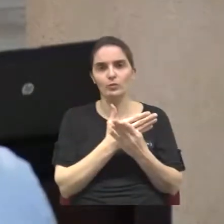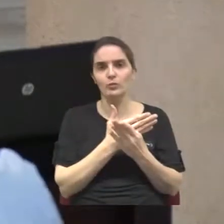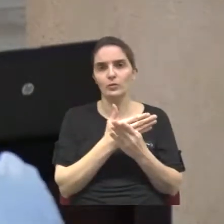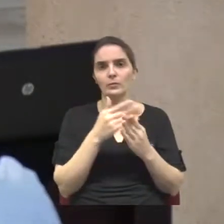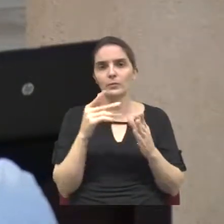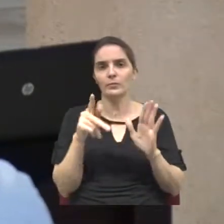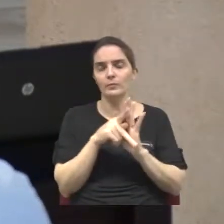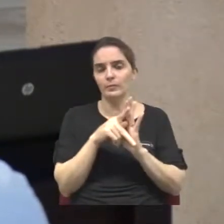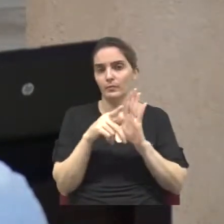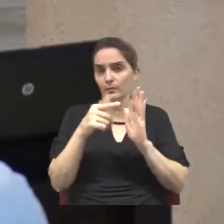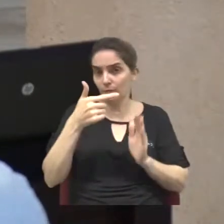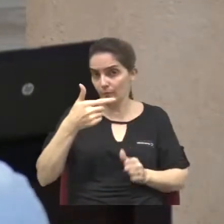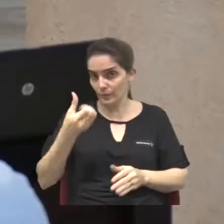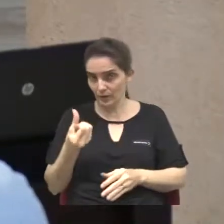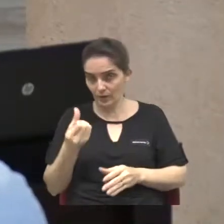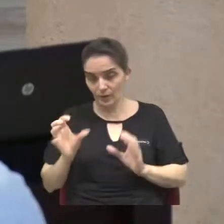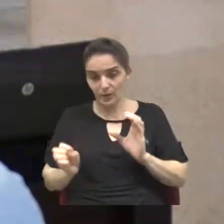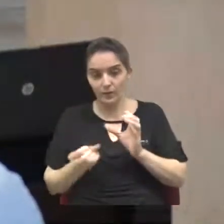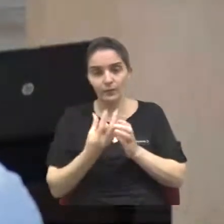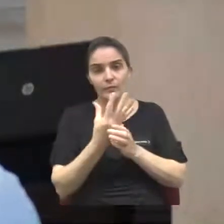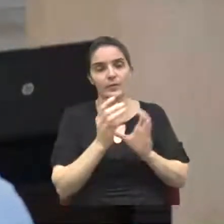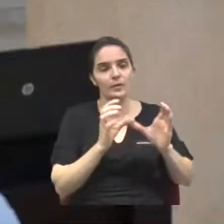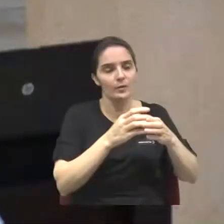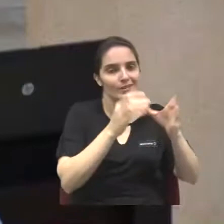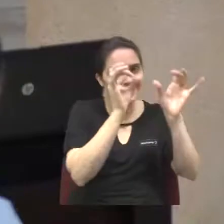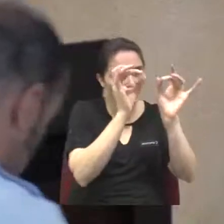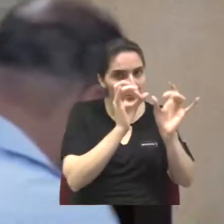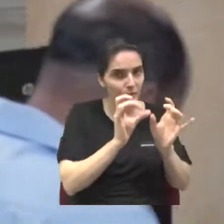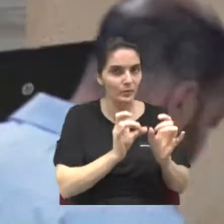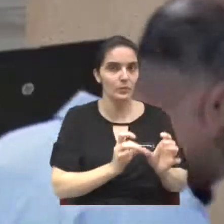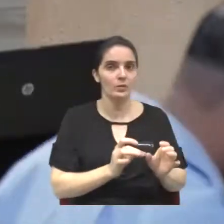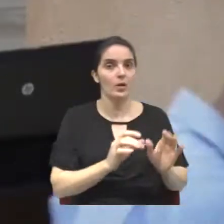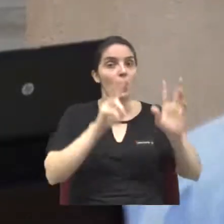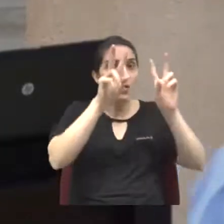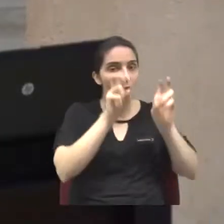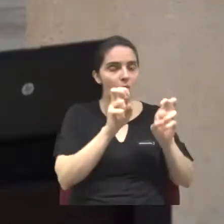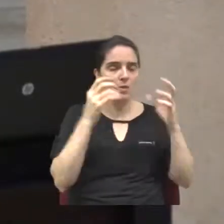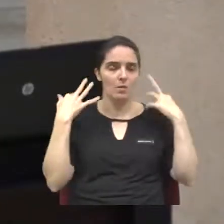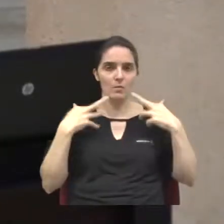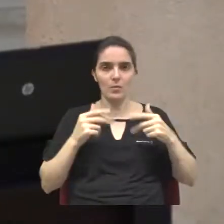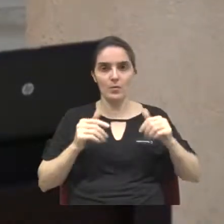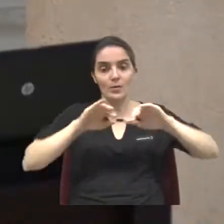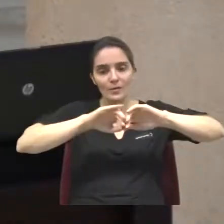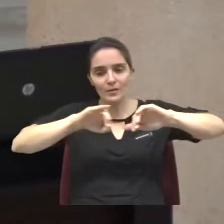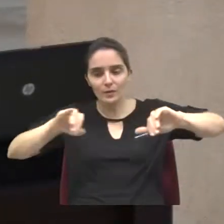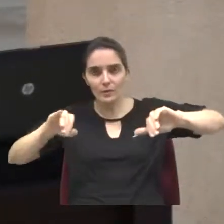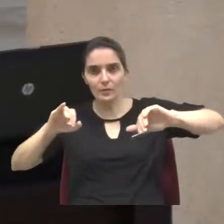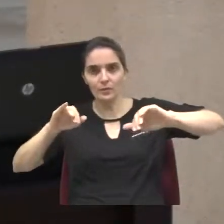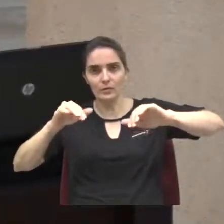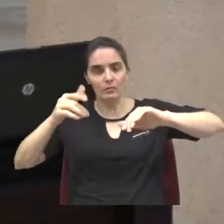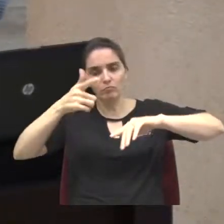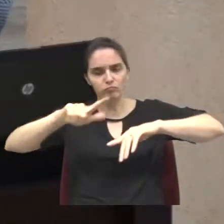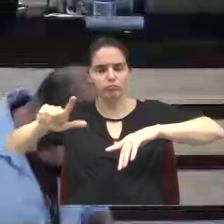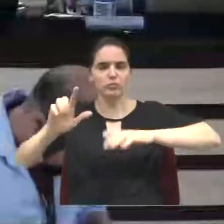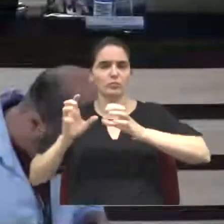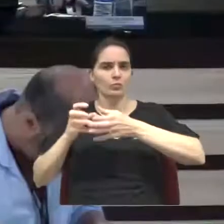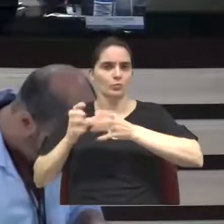que cria uma comissão específica da causa animal, desvinculando das demais comissões. Muito obrigado, Sr. Presidente.